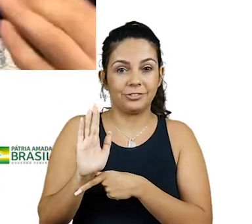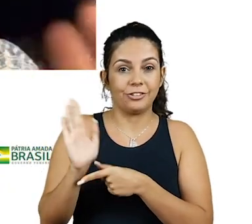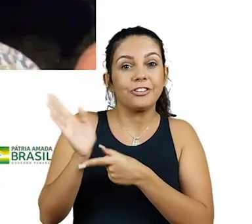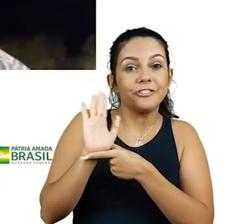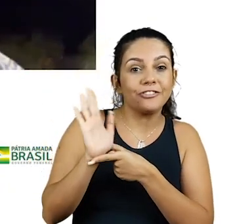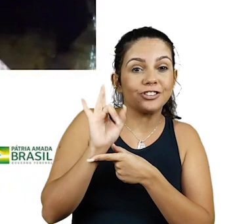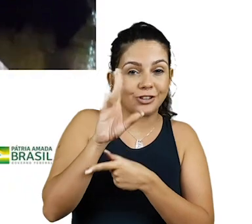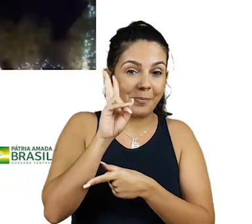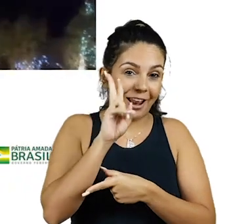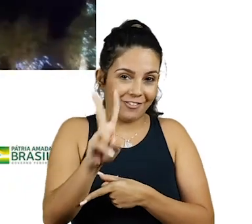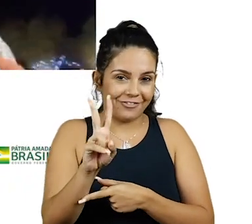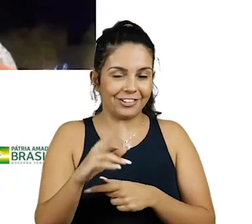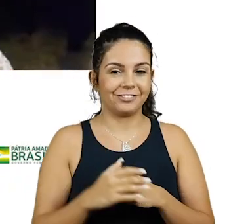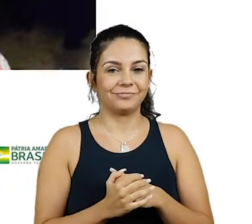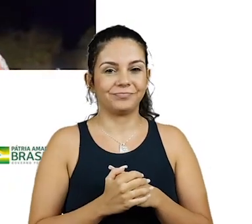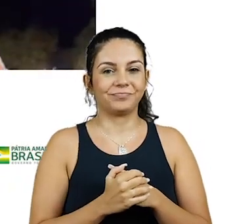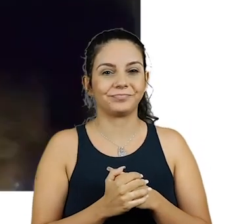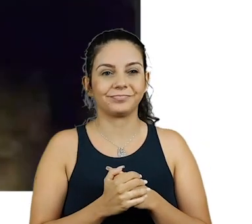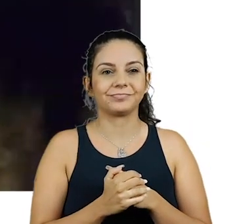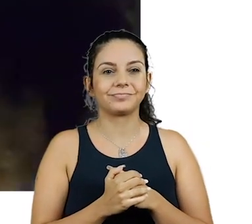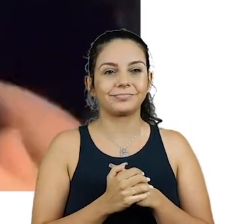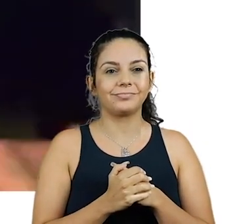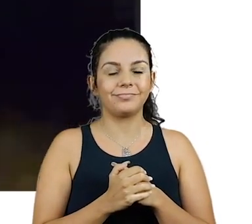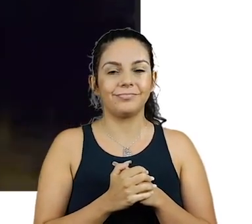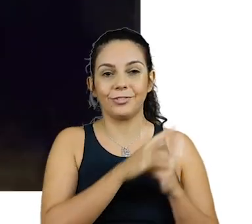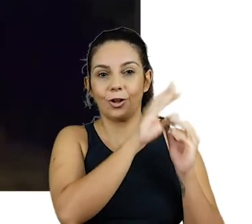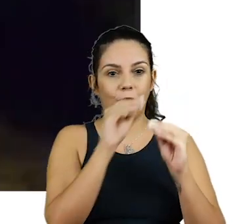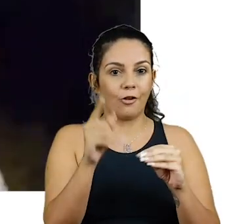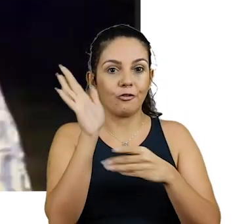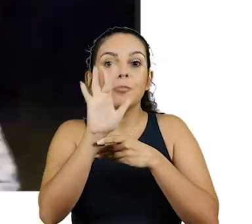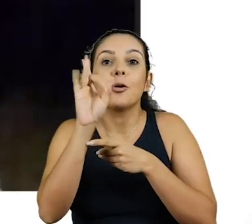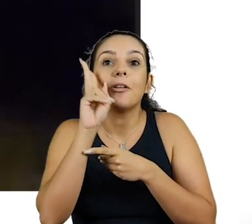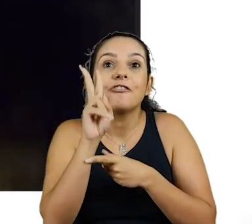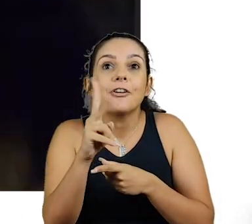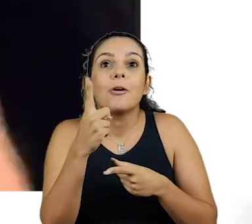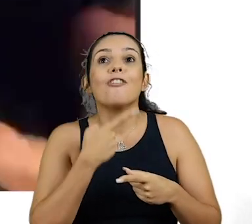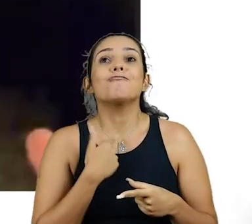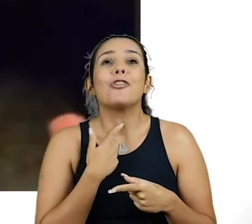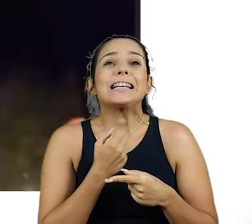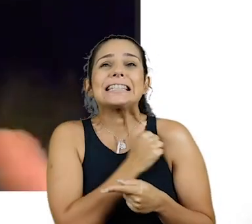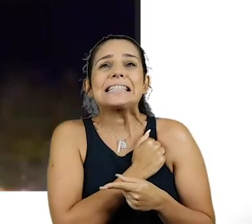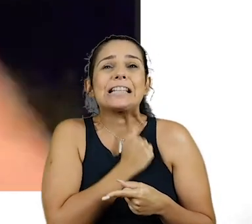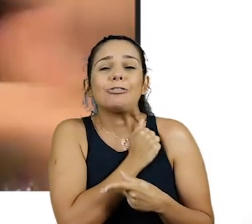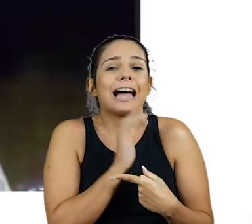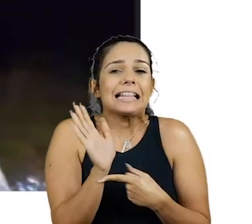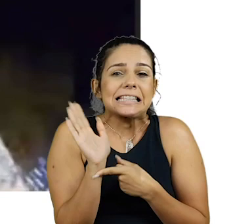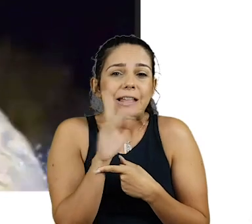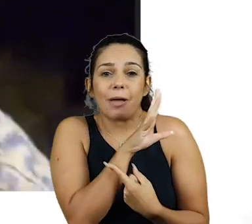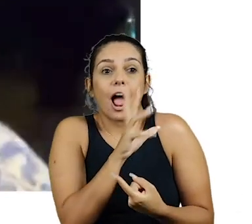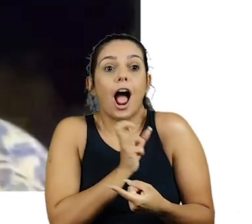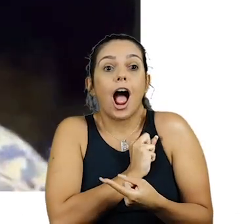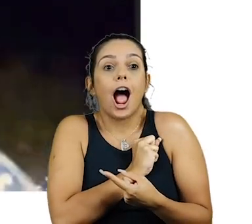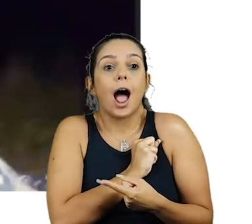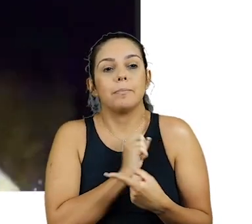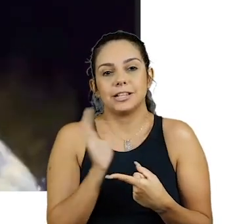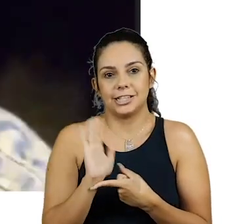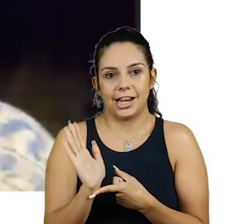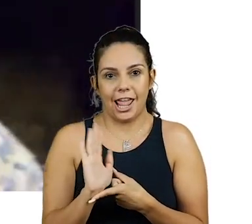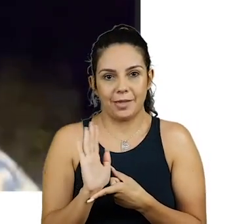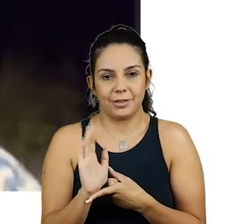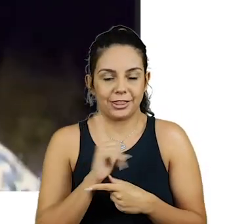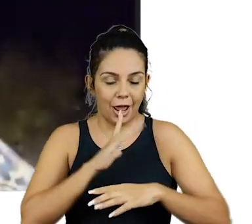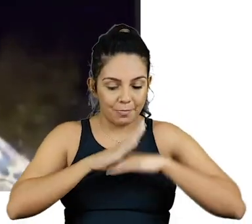um filme só para ele assistir. Eu fiquei muito, de tanta vontade que ele tá doido, ele é doido com o cinema, ele